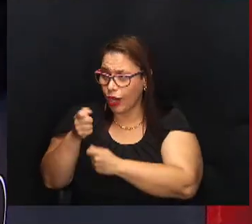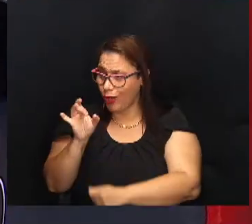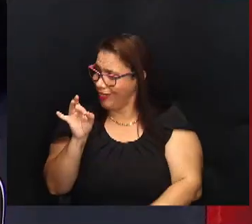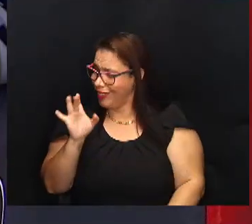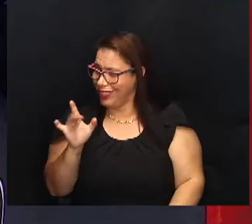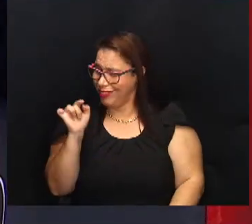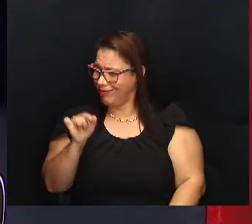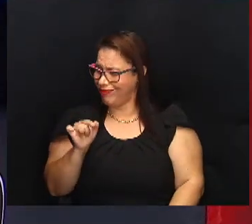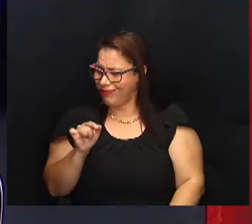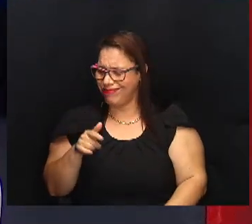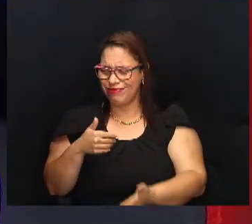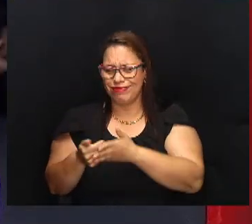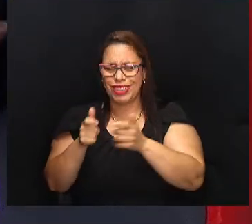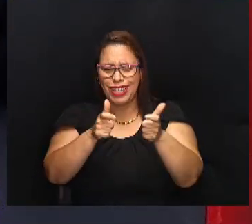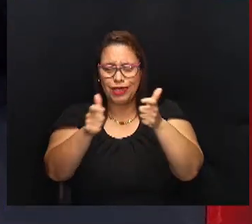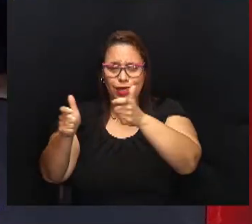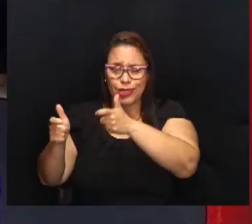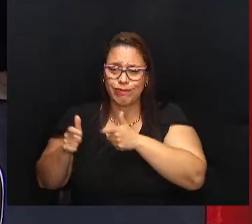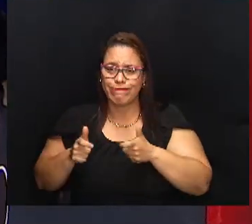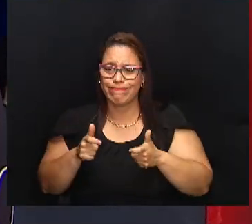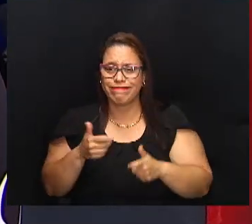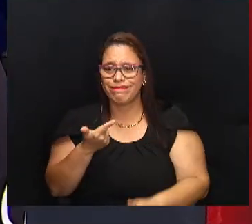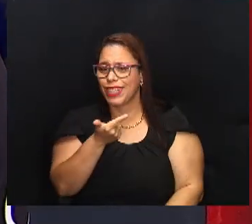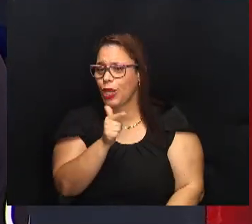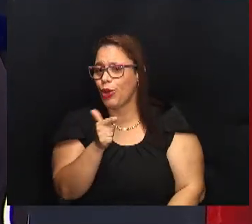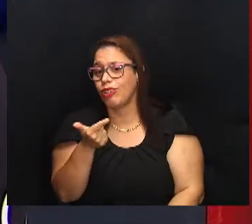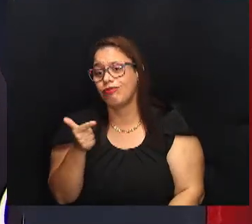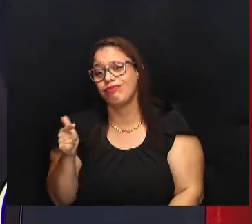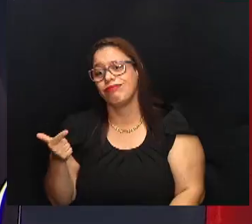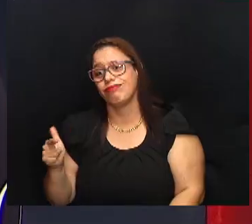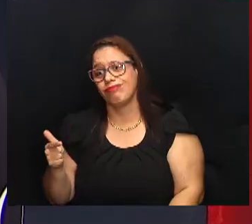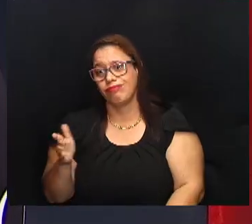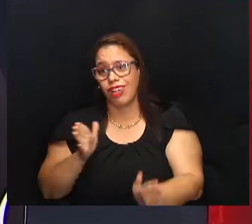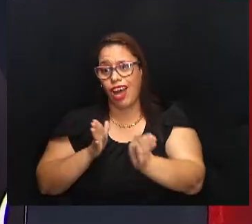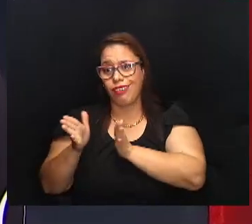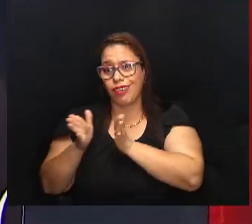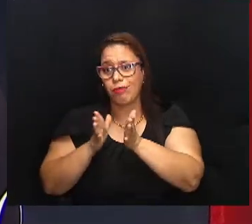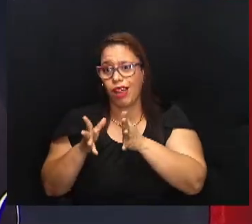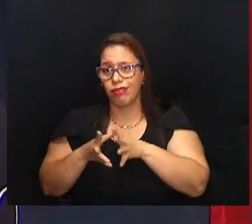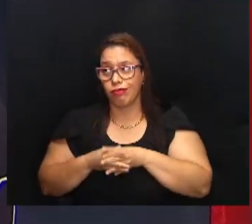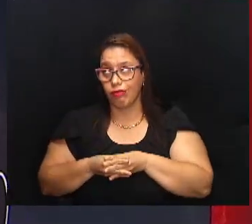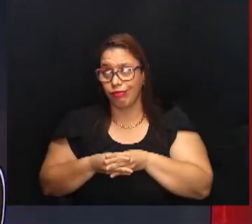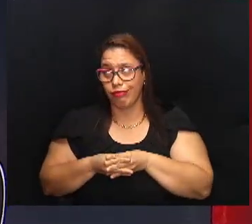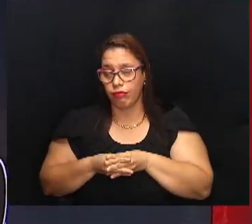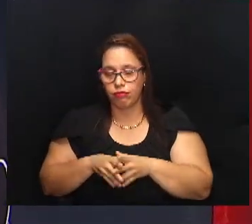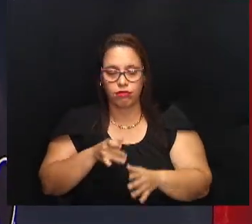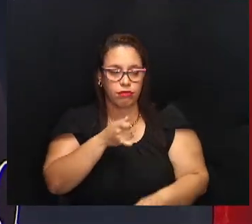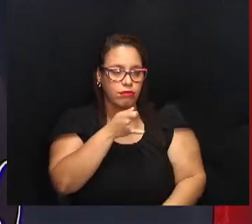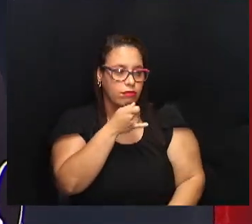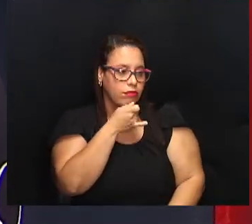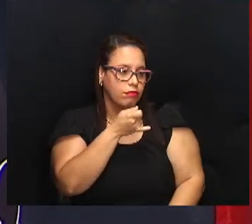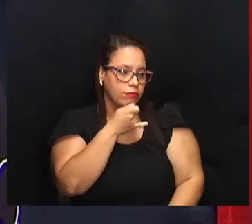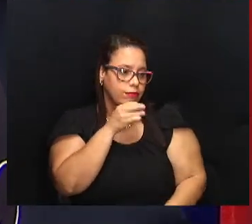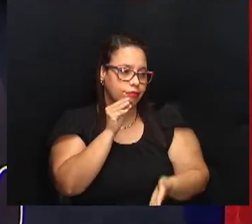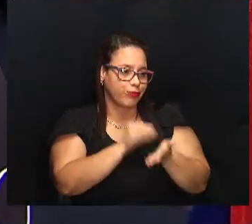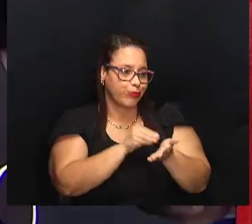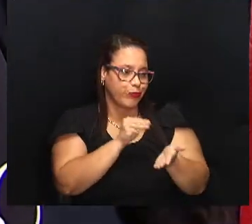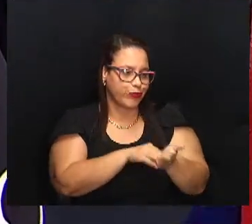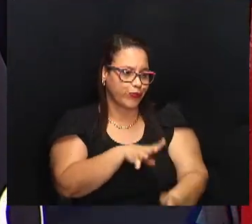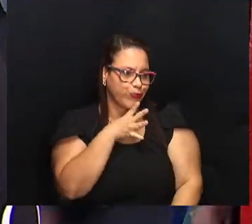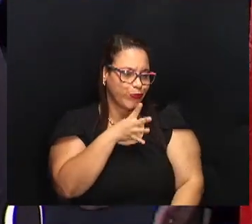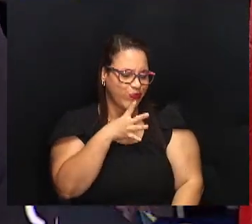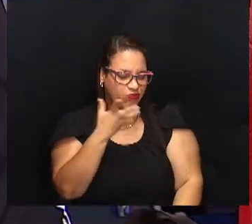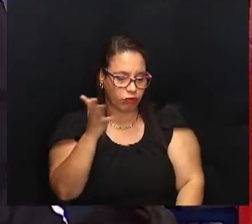nessa, mas tantas outras que não existem a acessibilidade. Infelizmente, a falta de